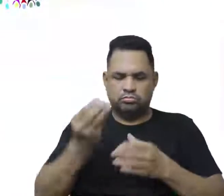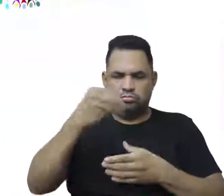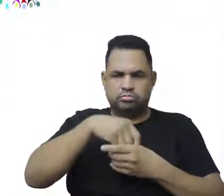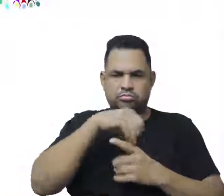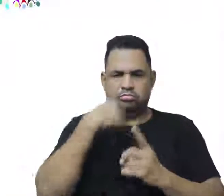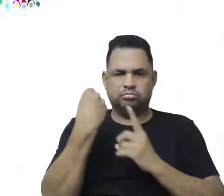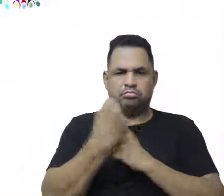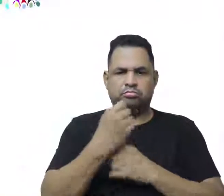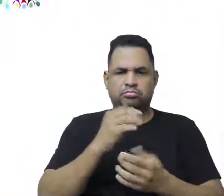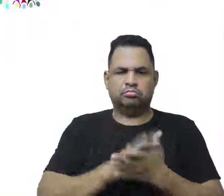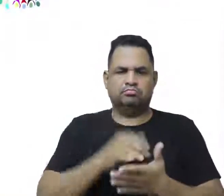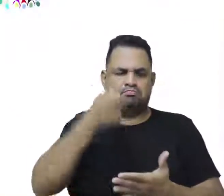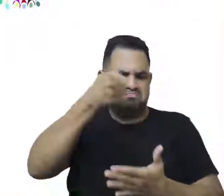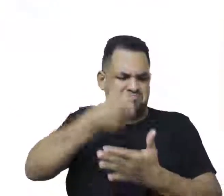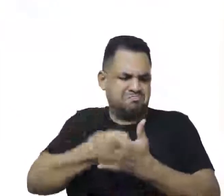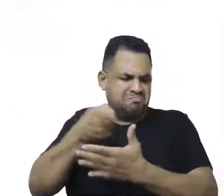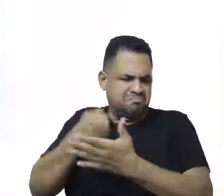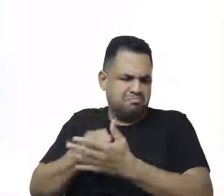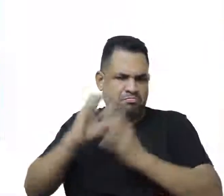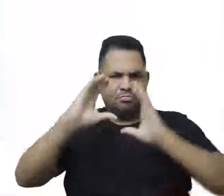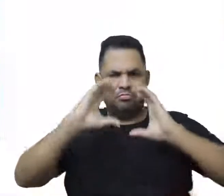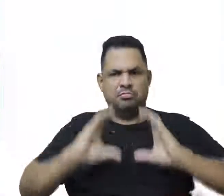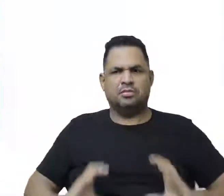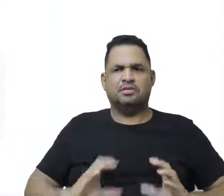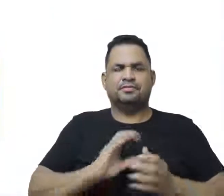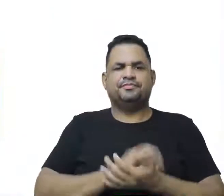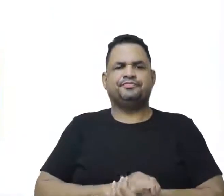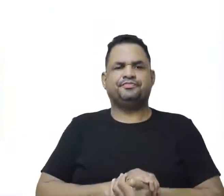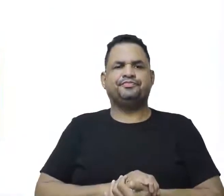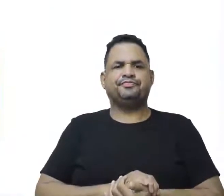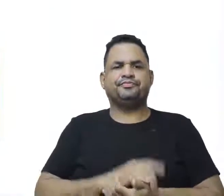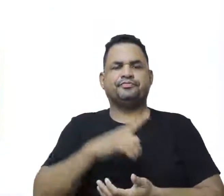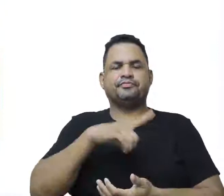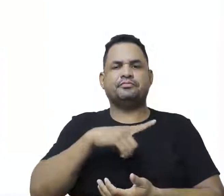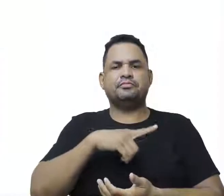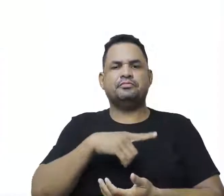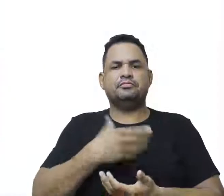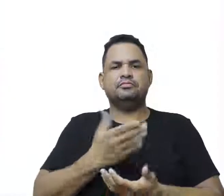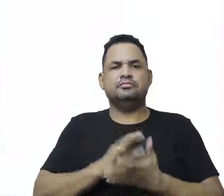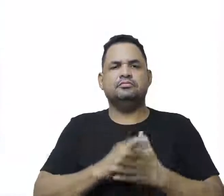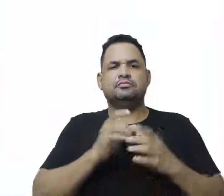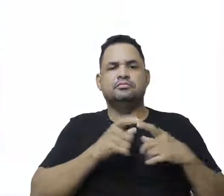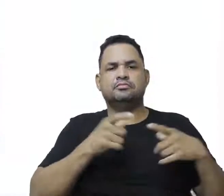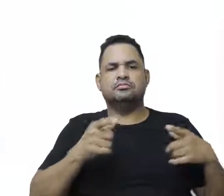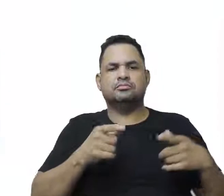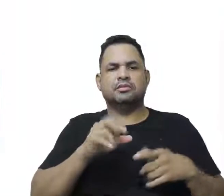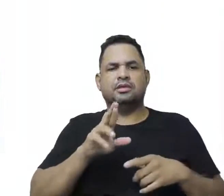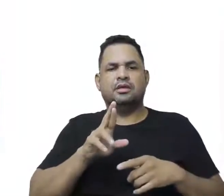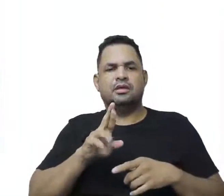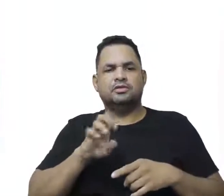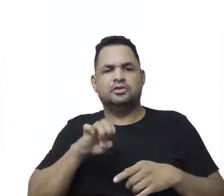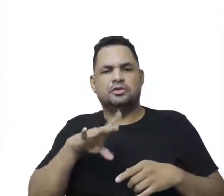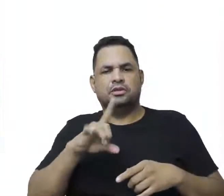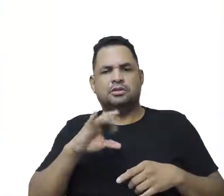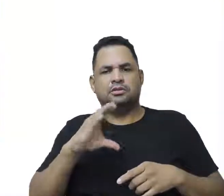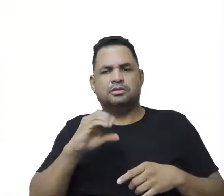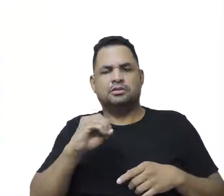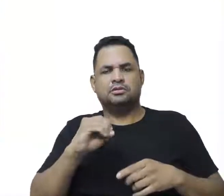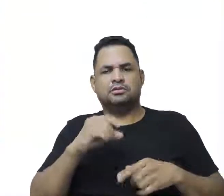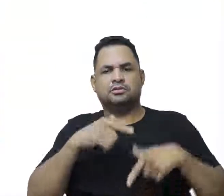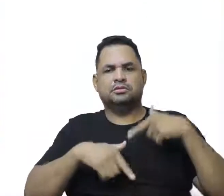surge tava esses comportamentos né então haveria então a tendência é um momento da racionalização